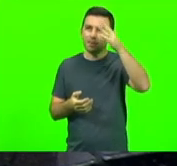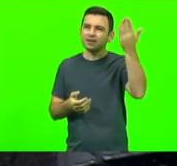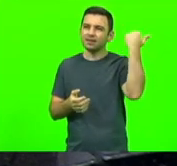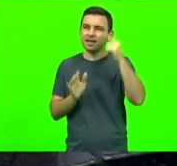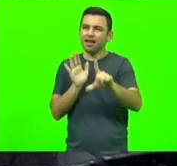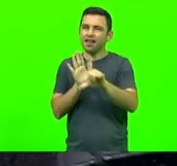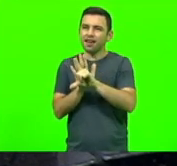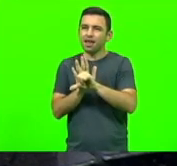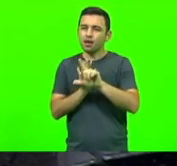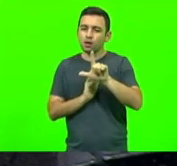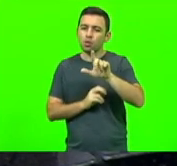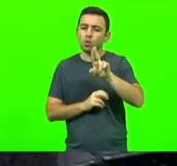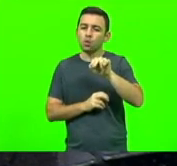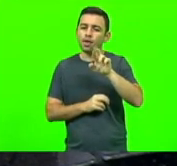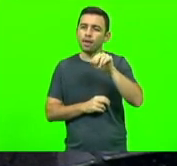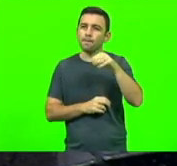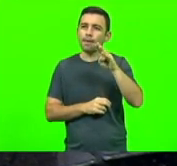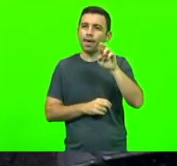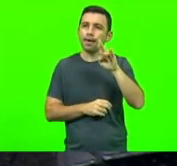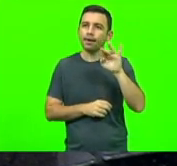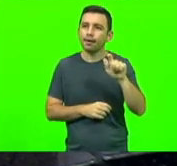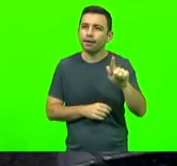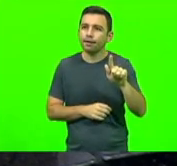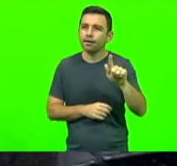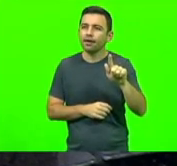criava cidadão de segunda classe? Foi o que eu me senti.